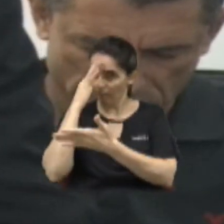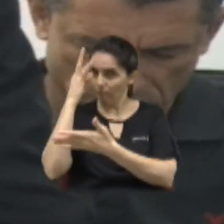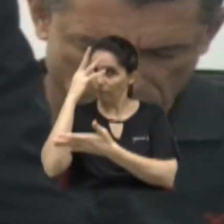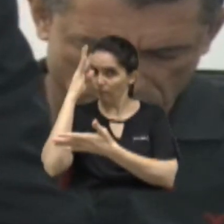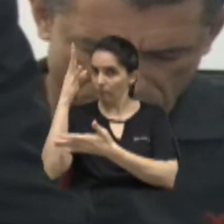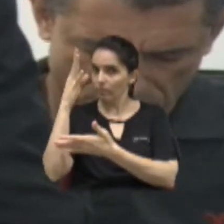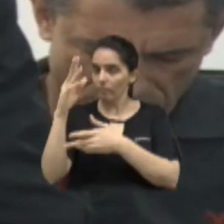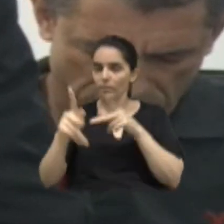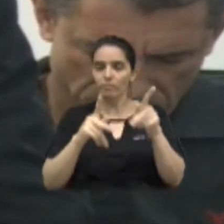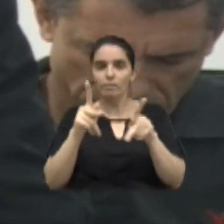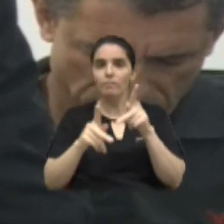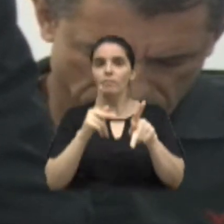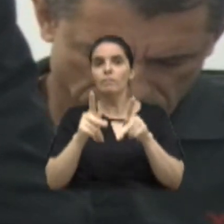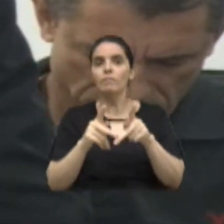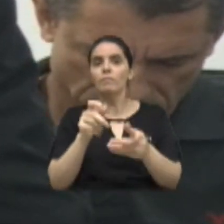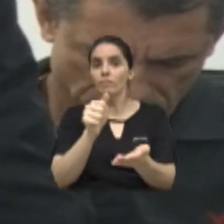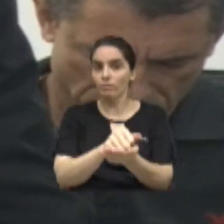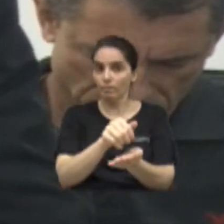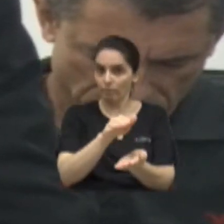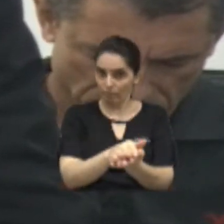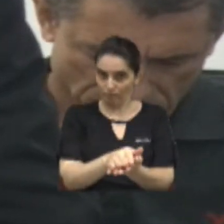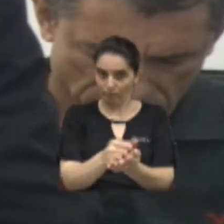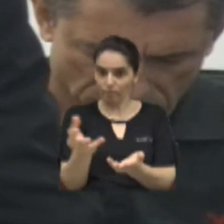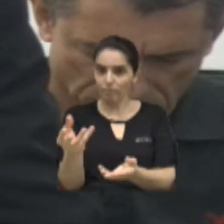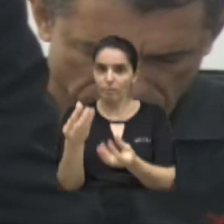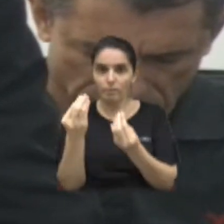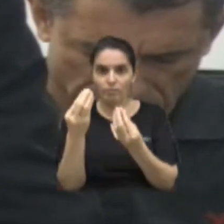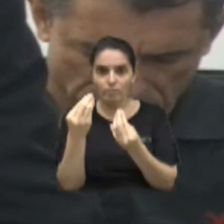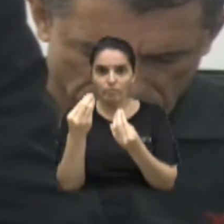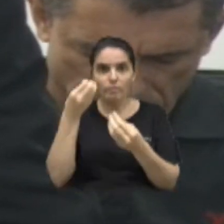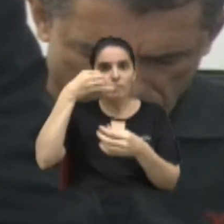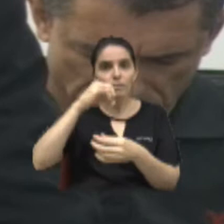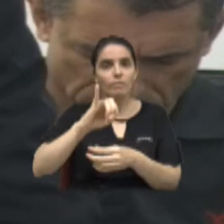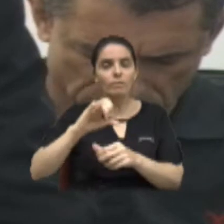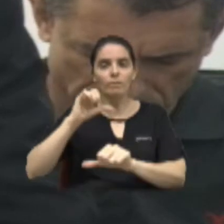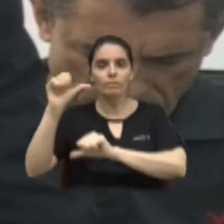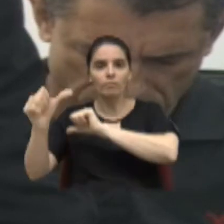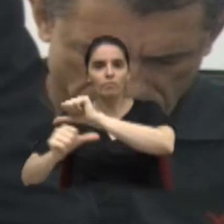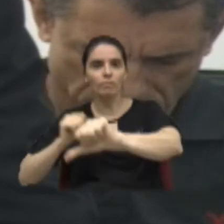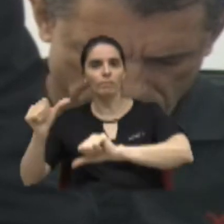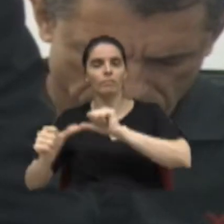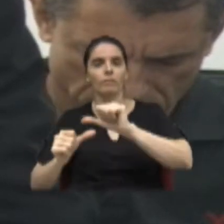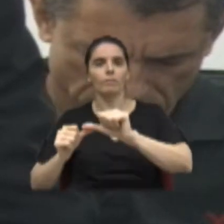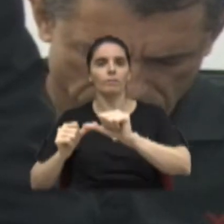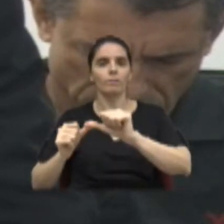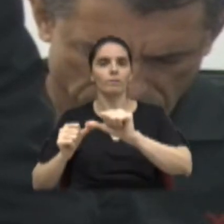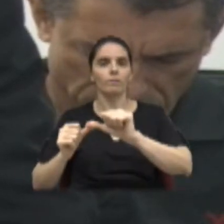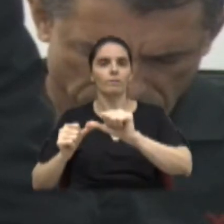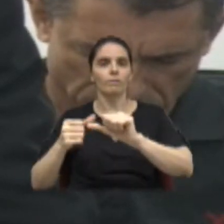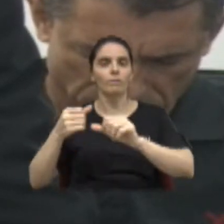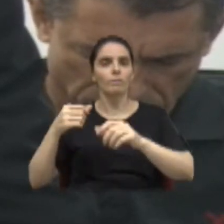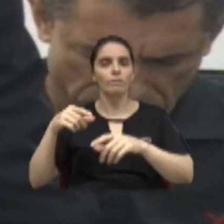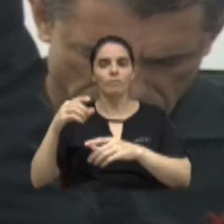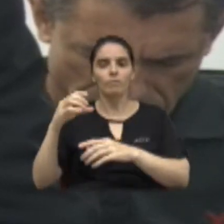está recebendo essa quantidade excessiva de multas. Se trocar e passar realmente a aferir,